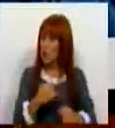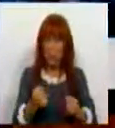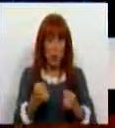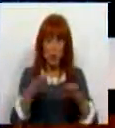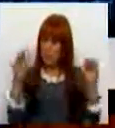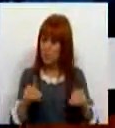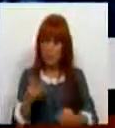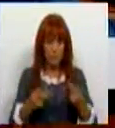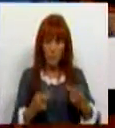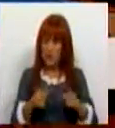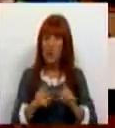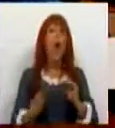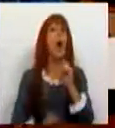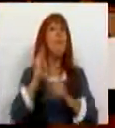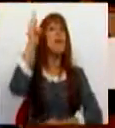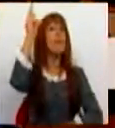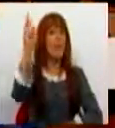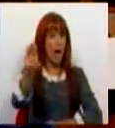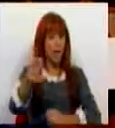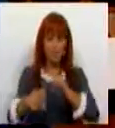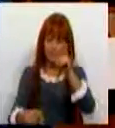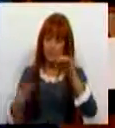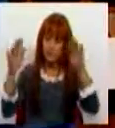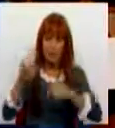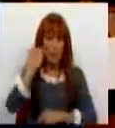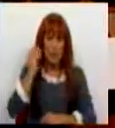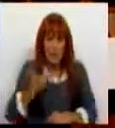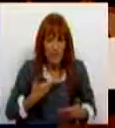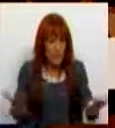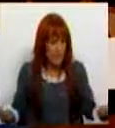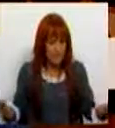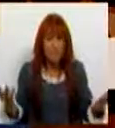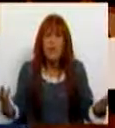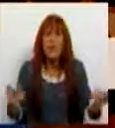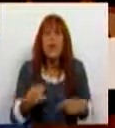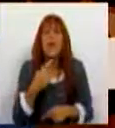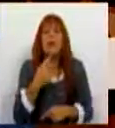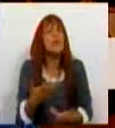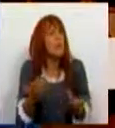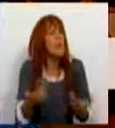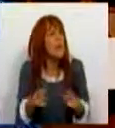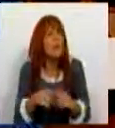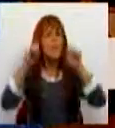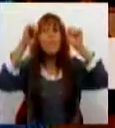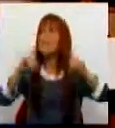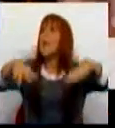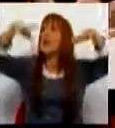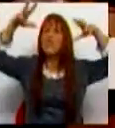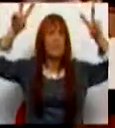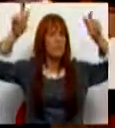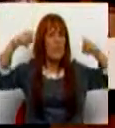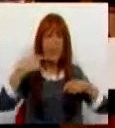reduziram a carga fiscal, aumentaram-na, e reduzir o déficit. Bom, então dir-se-á, mas será magia? Foi